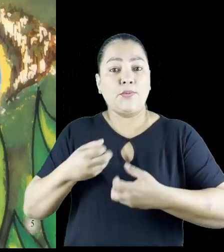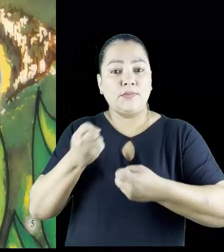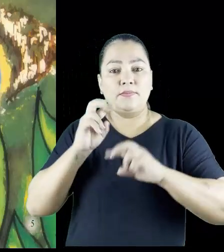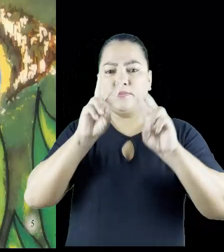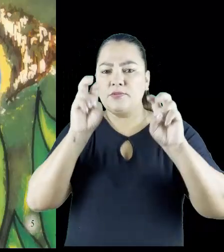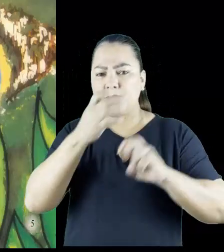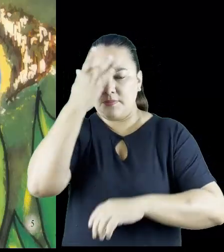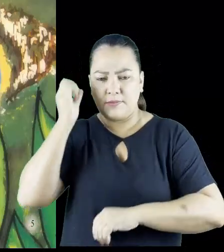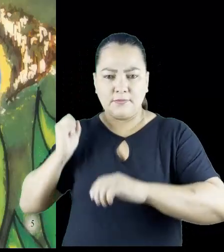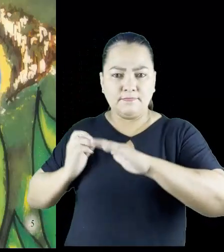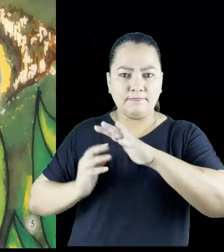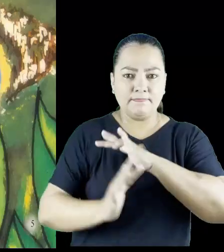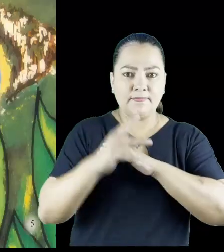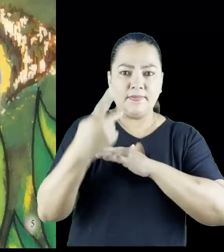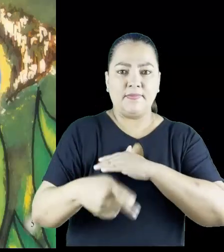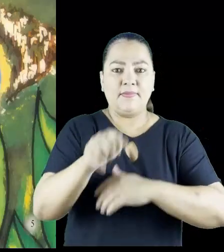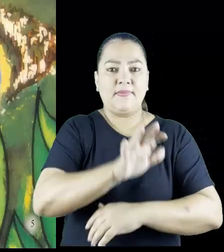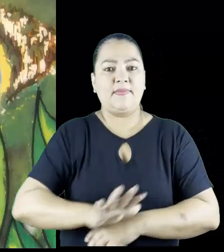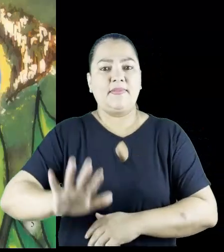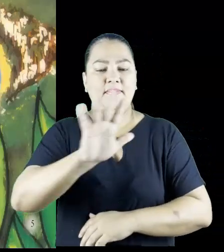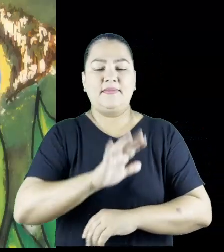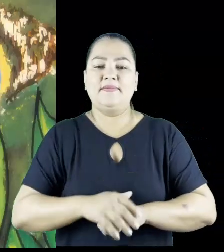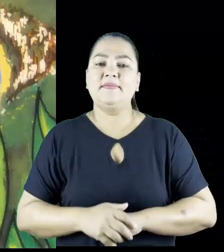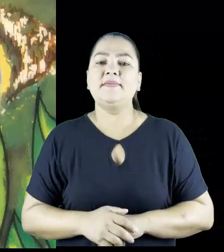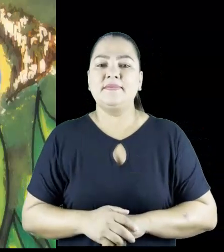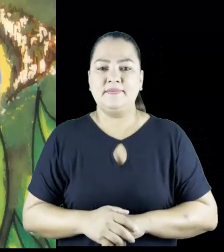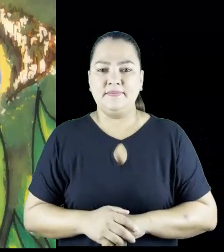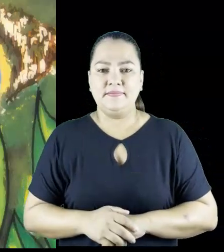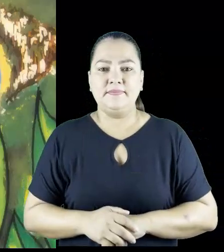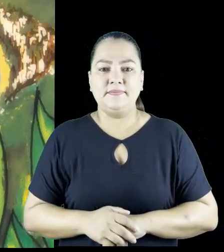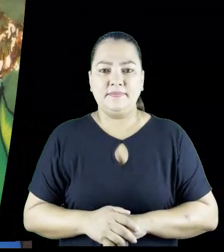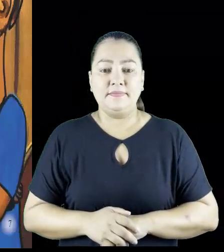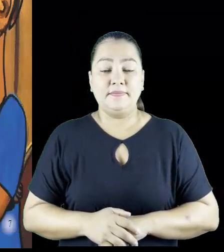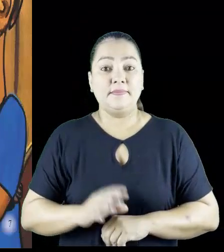avós contavam sobre os imigrantes que colonizaram a nossa região.